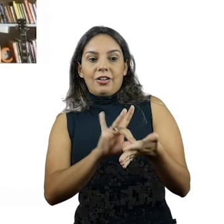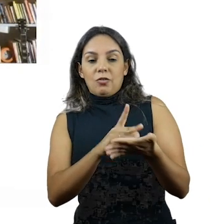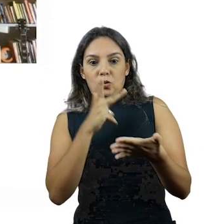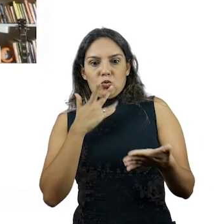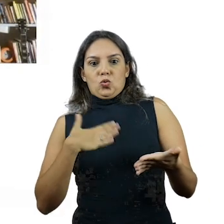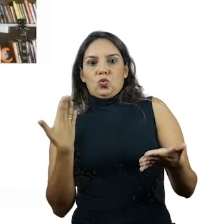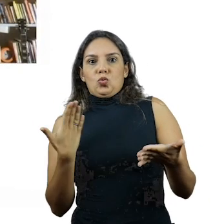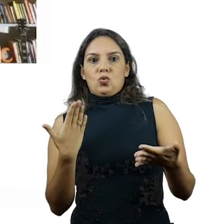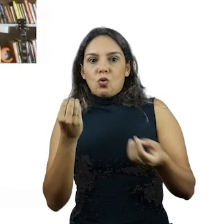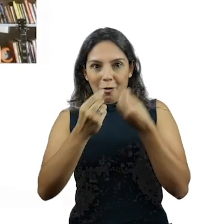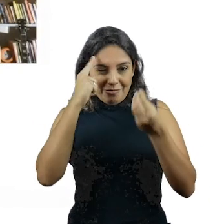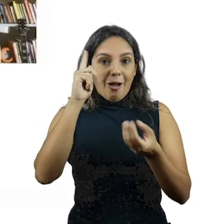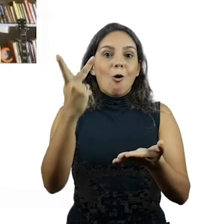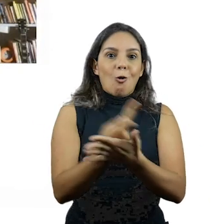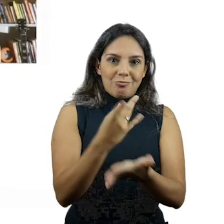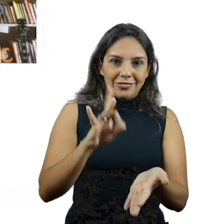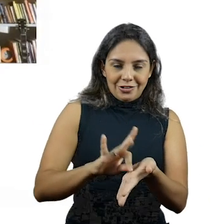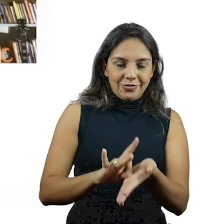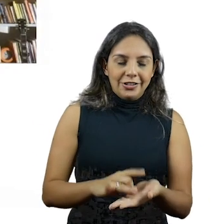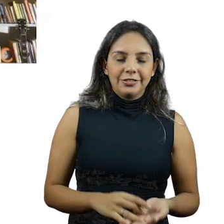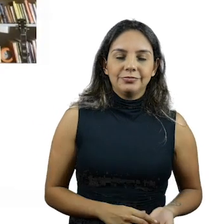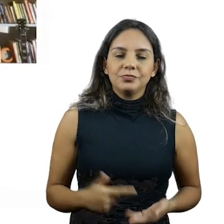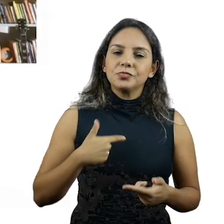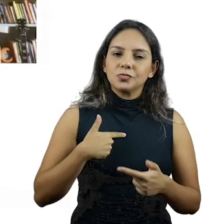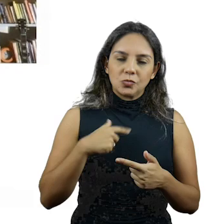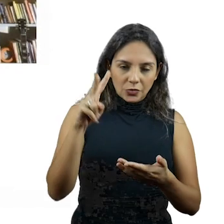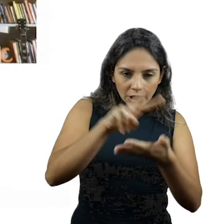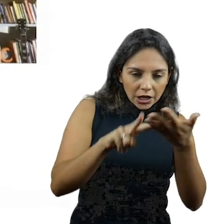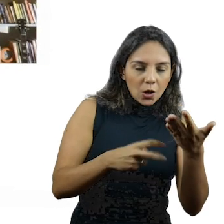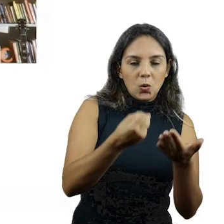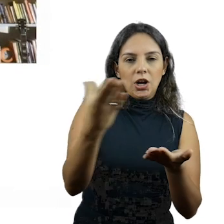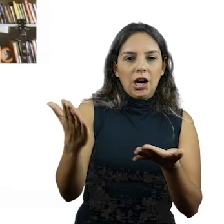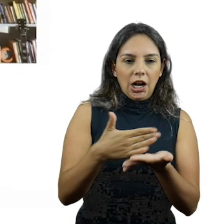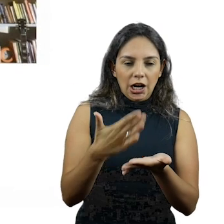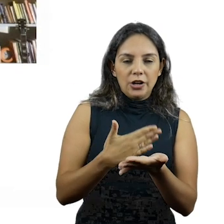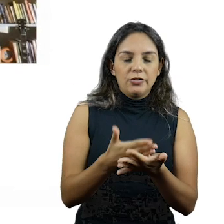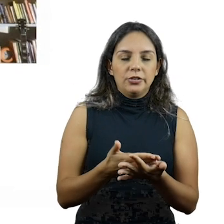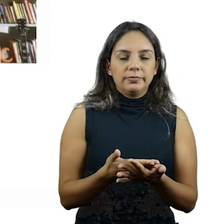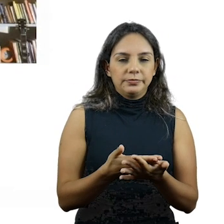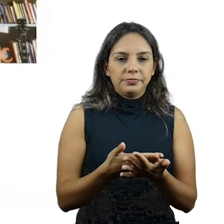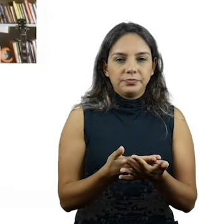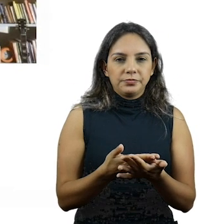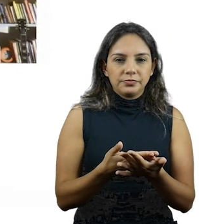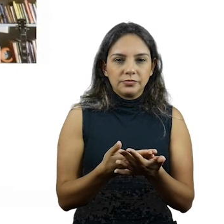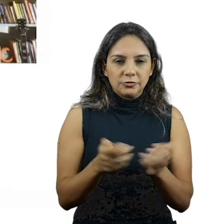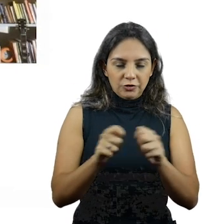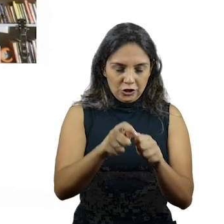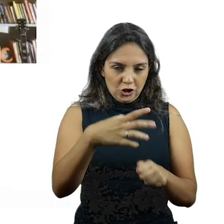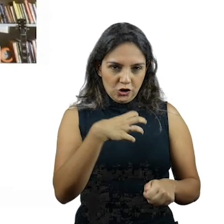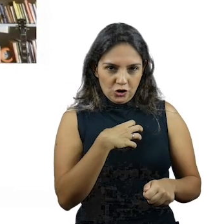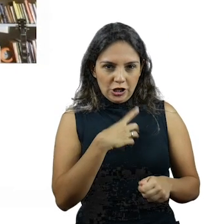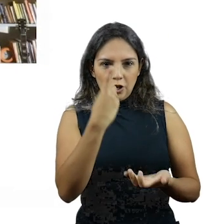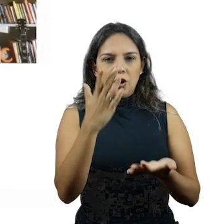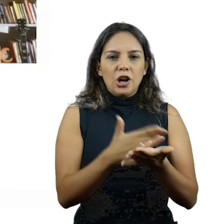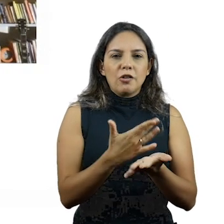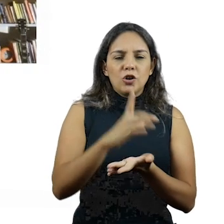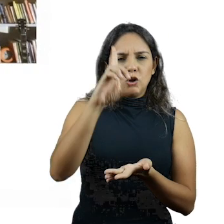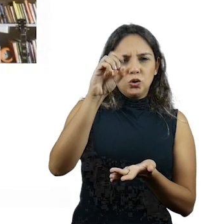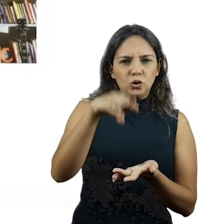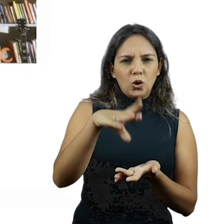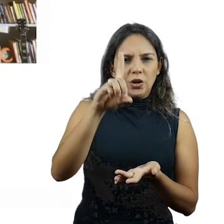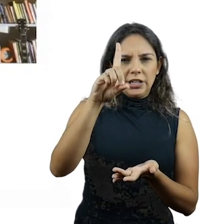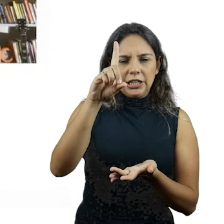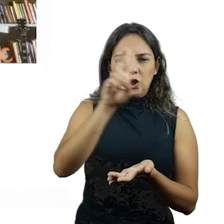muito interessante trabalhar. Eu já li alguns livros feitos dessa maneira. Tem um livro do Don DeLillo que chama